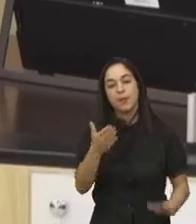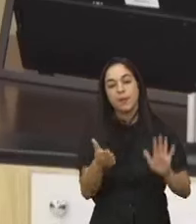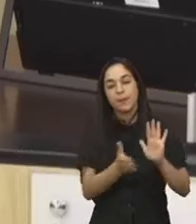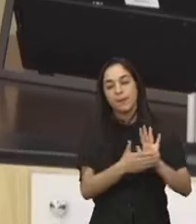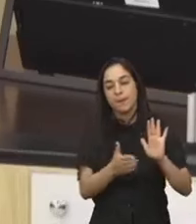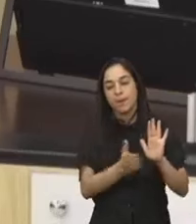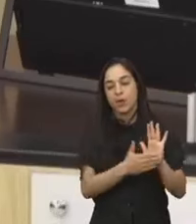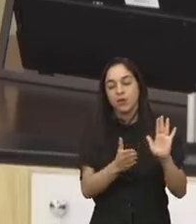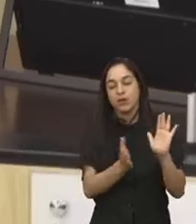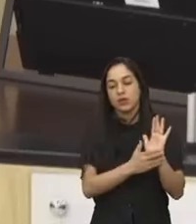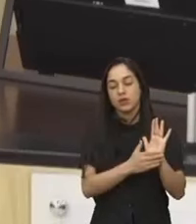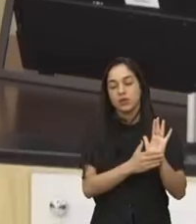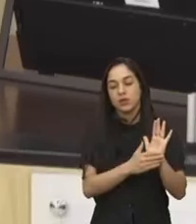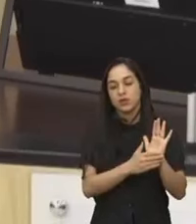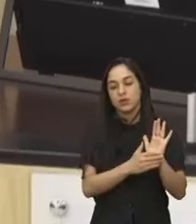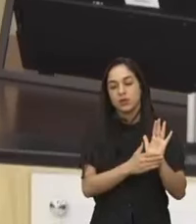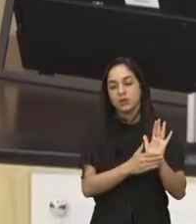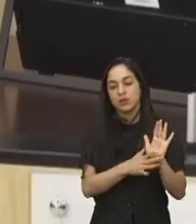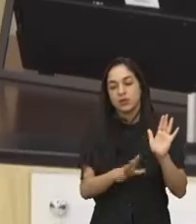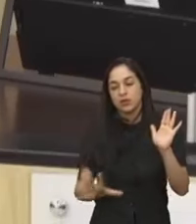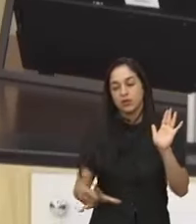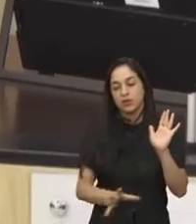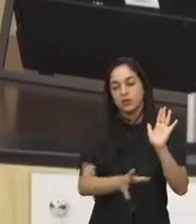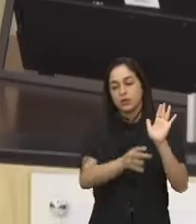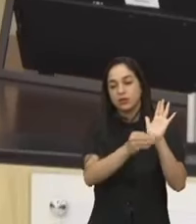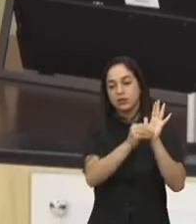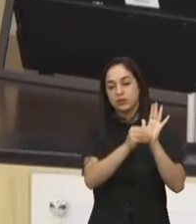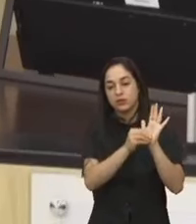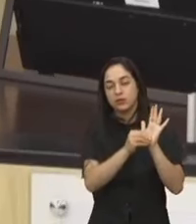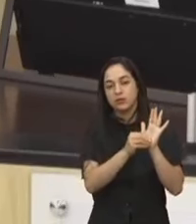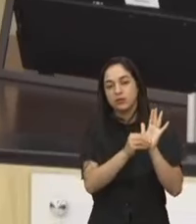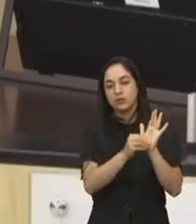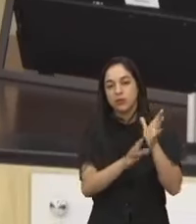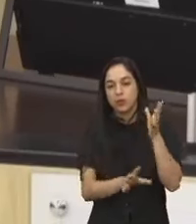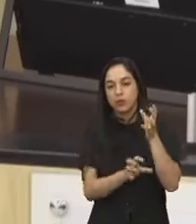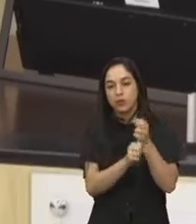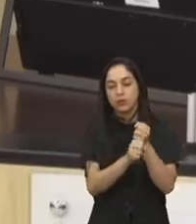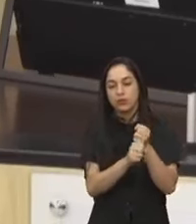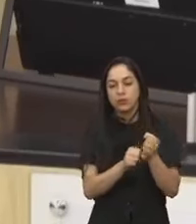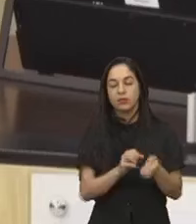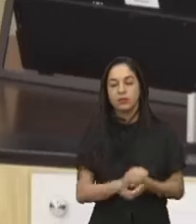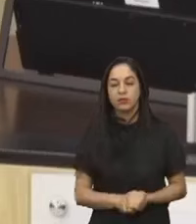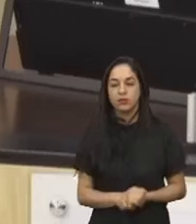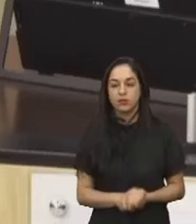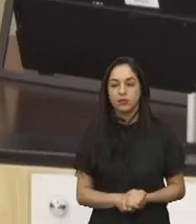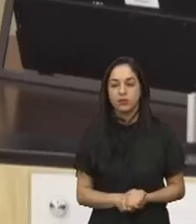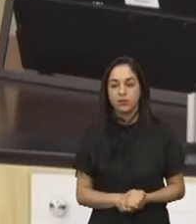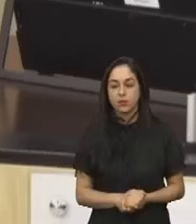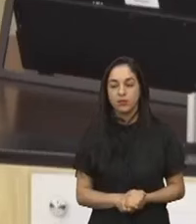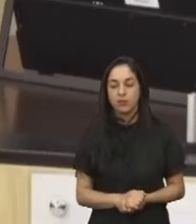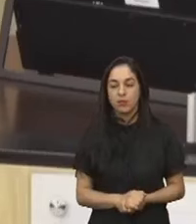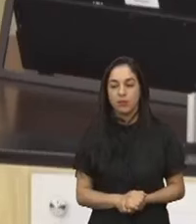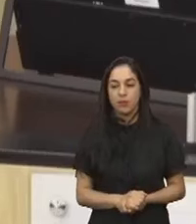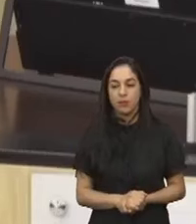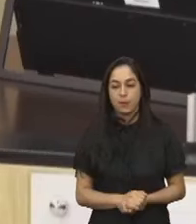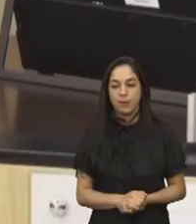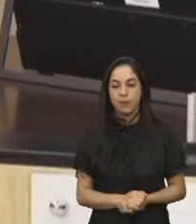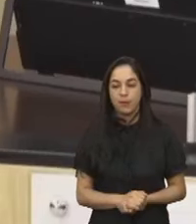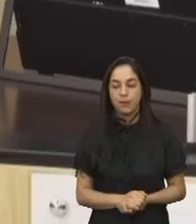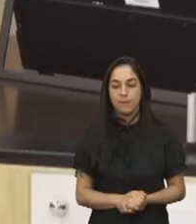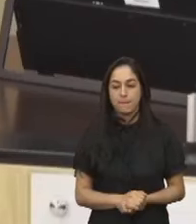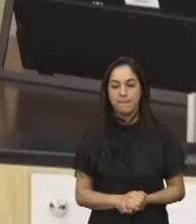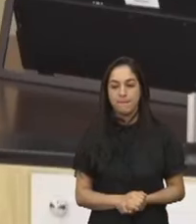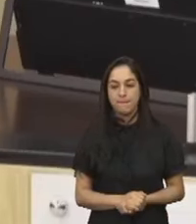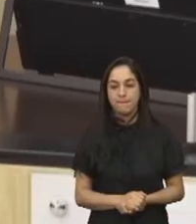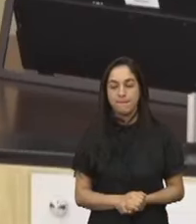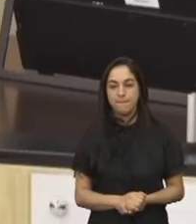proposição a que será integrado, formando sentido completo. Então, isso aí pode até tirar